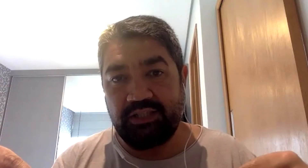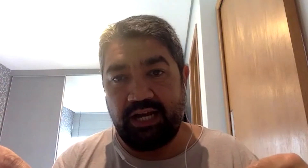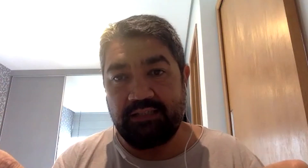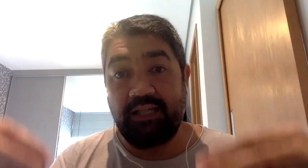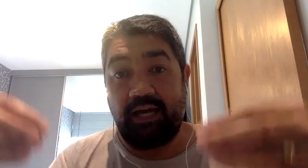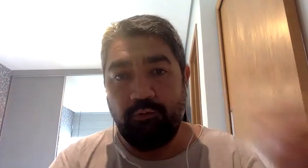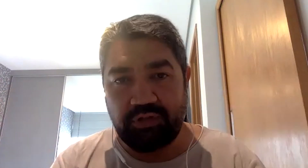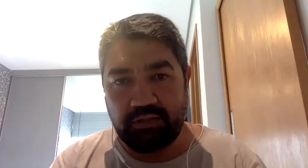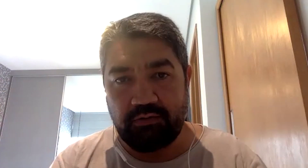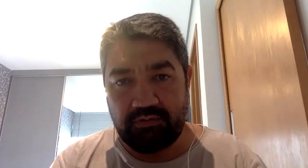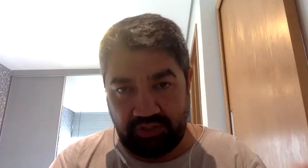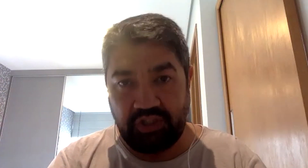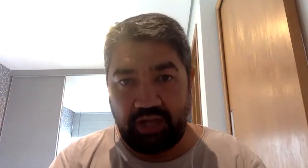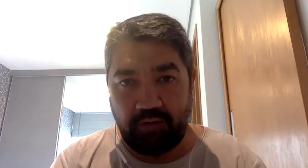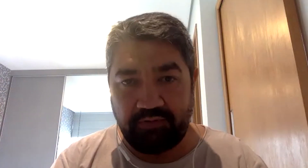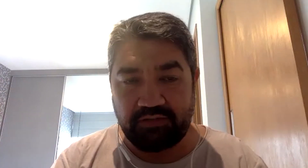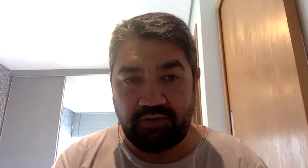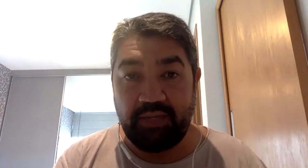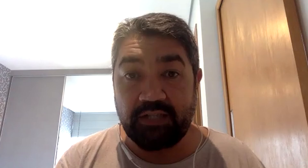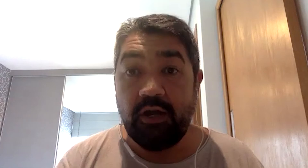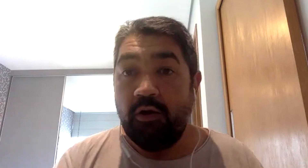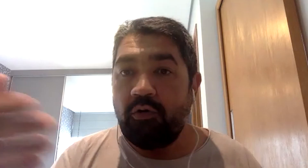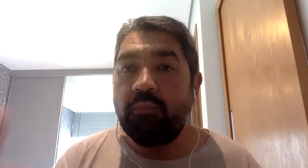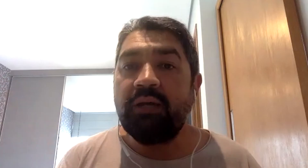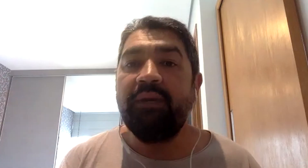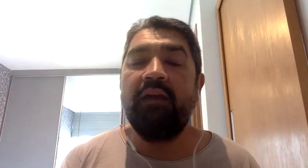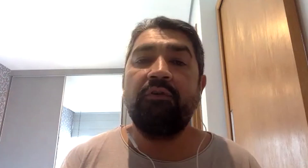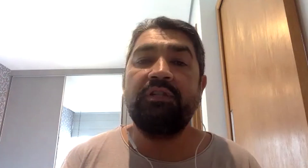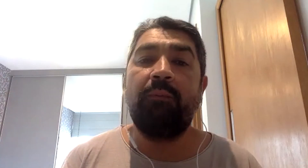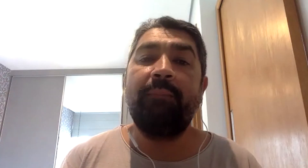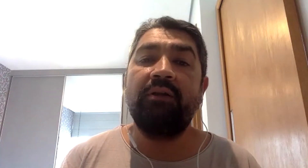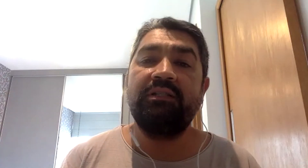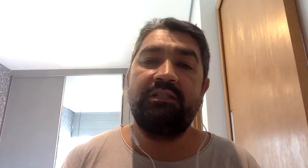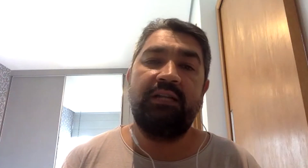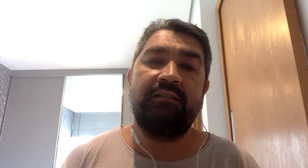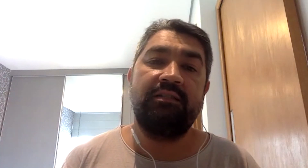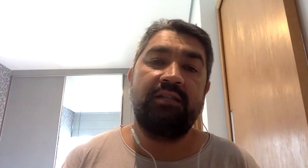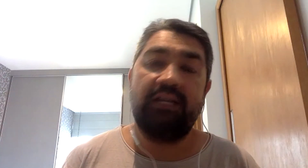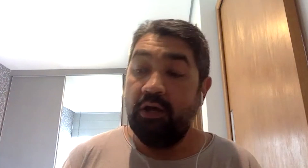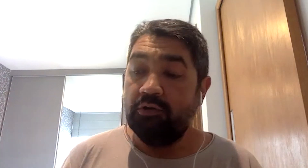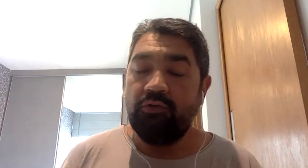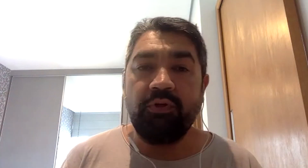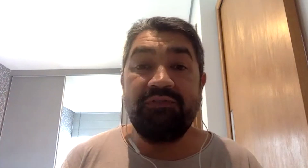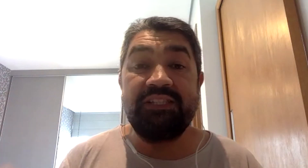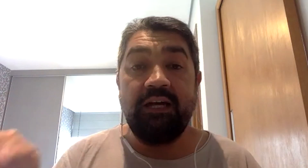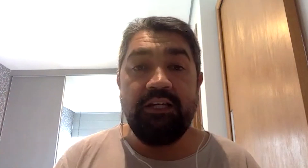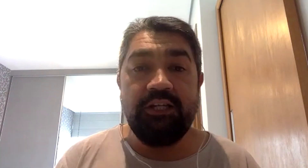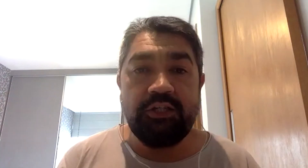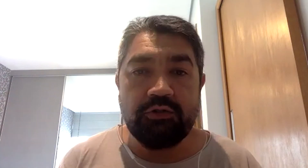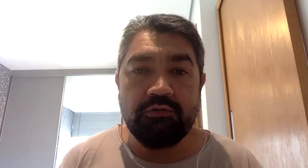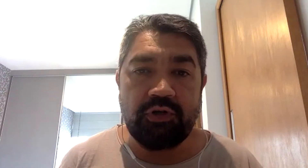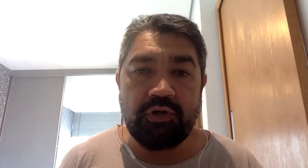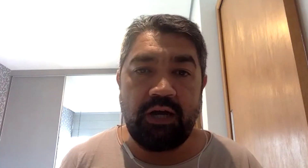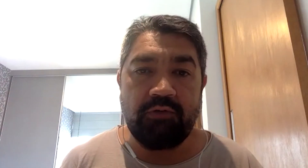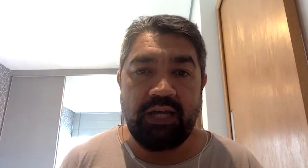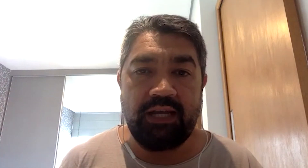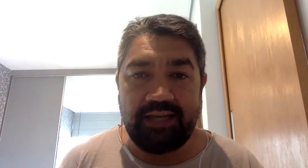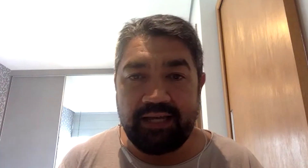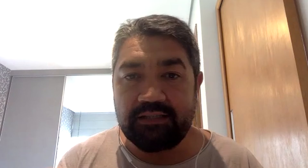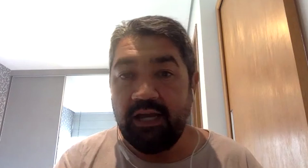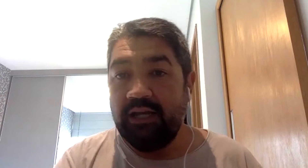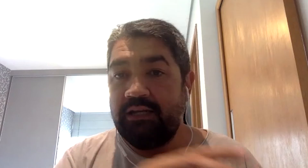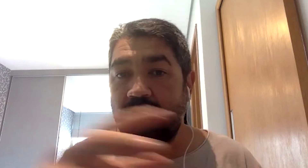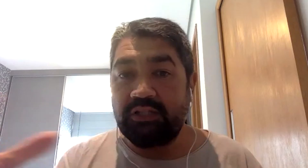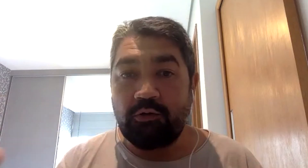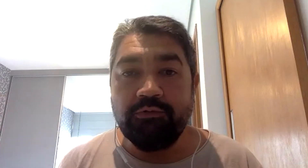nas entidades e na luta sindical efetivamente, como também reforçar o papel das entidades sindicais do ponto de vista institucional que ela